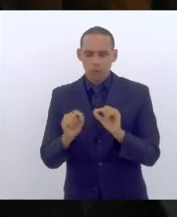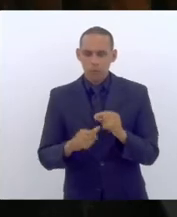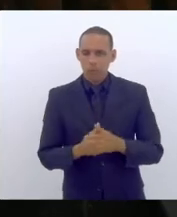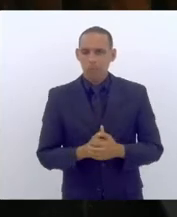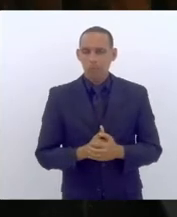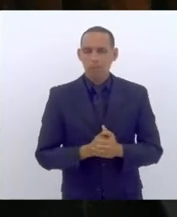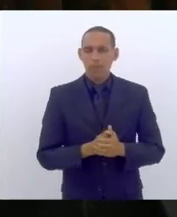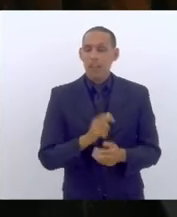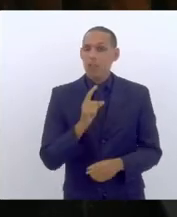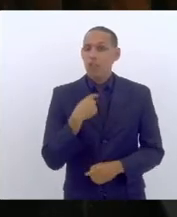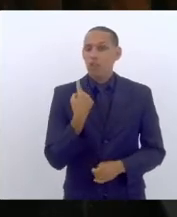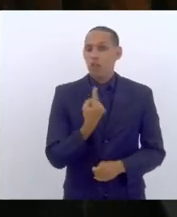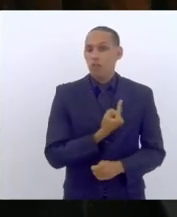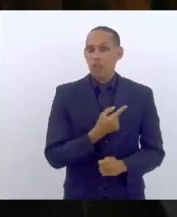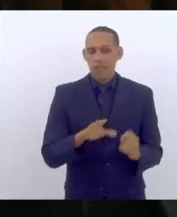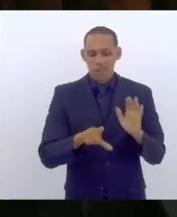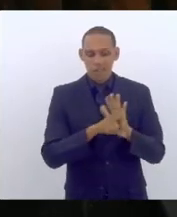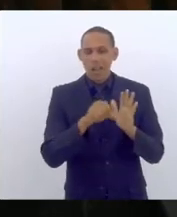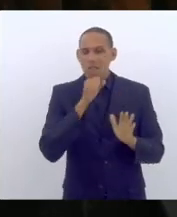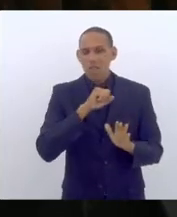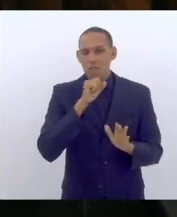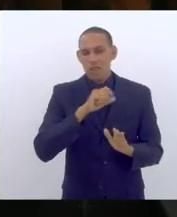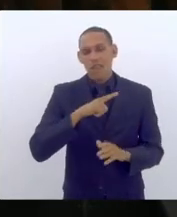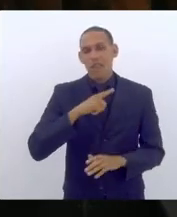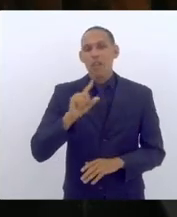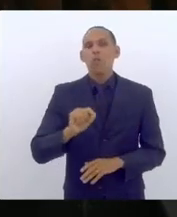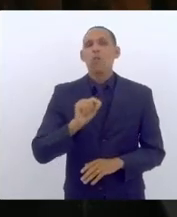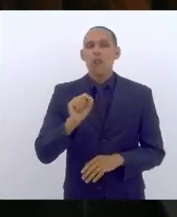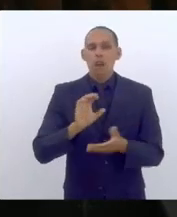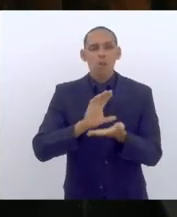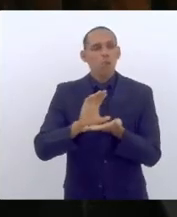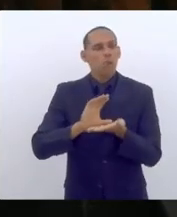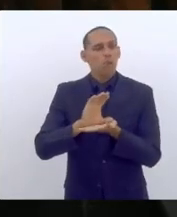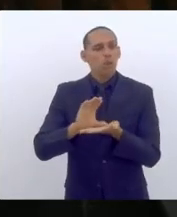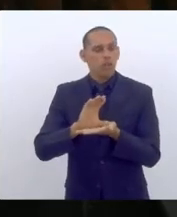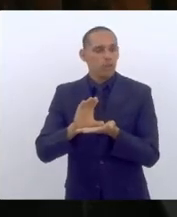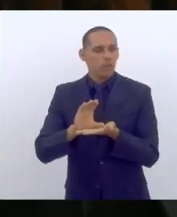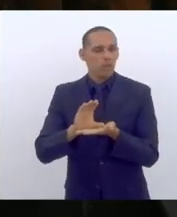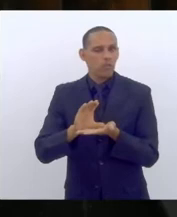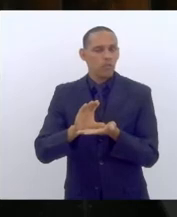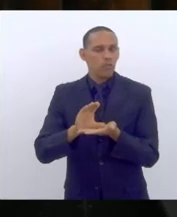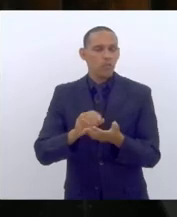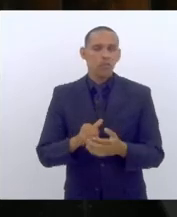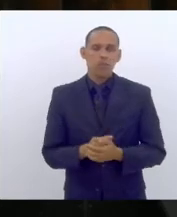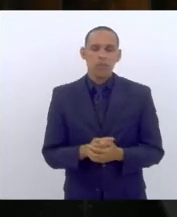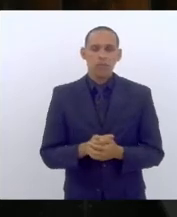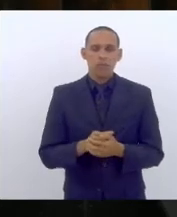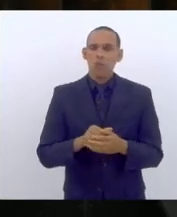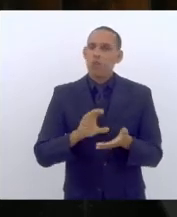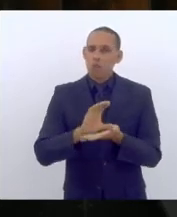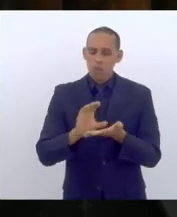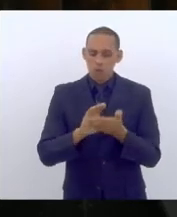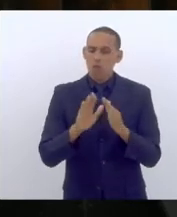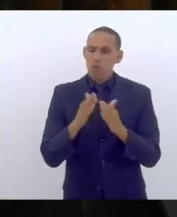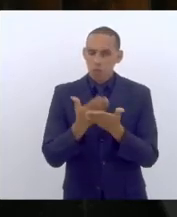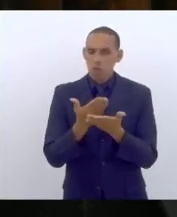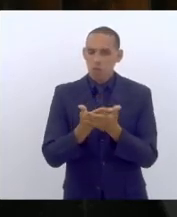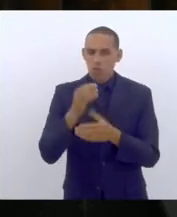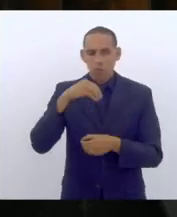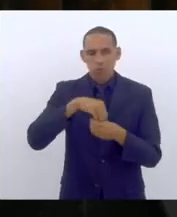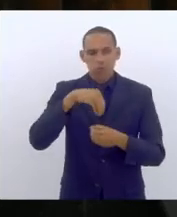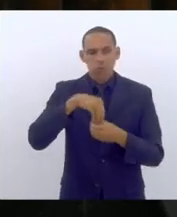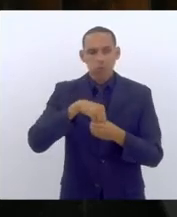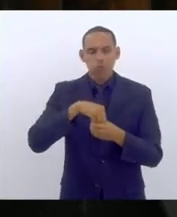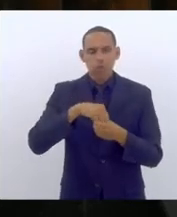nós temos uma lei antiga dos conselhos conselhos escolares né